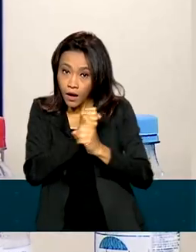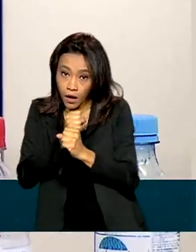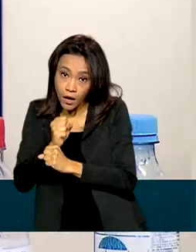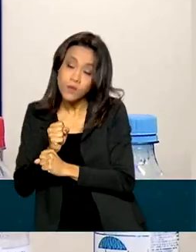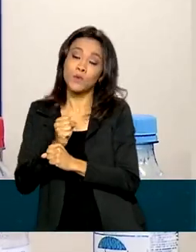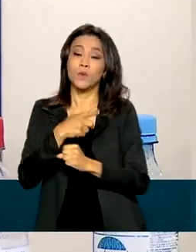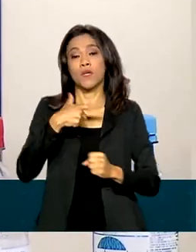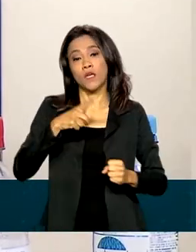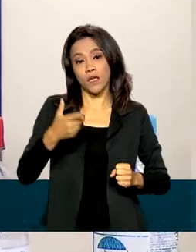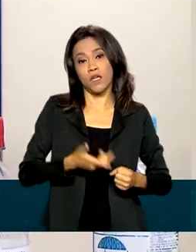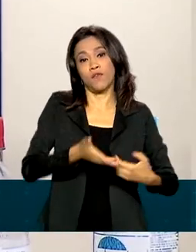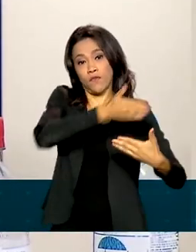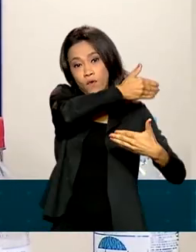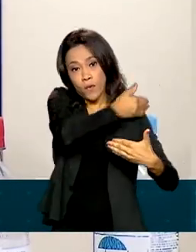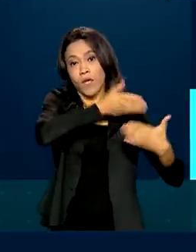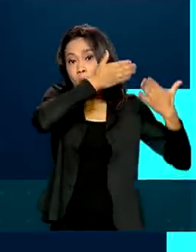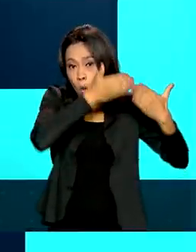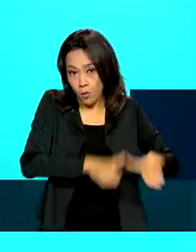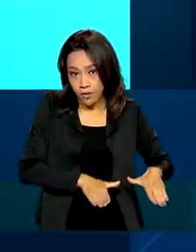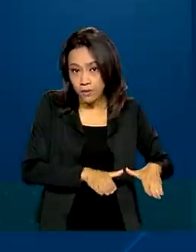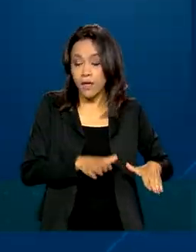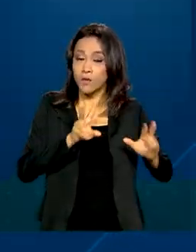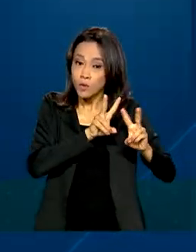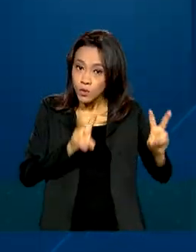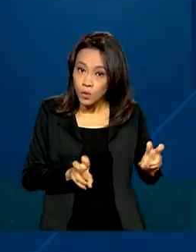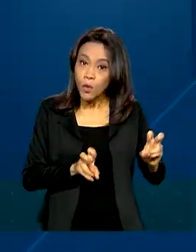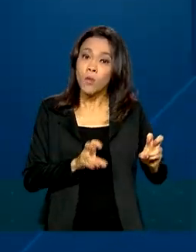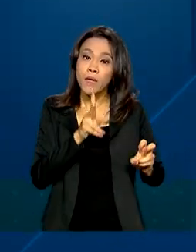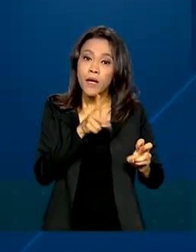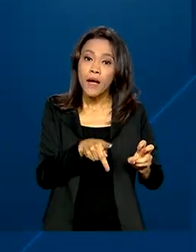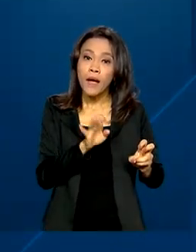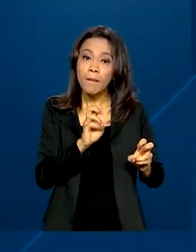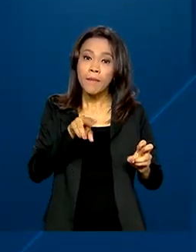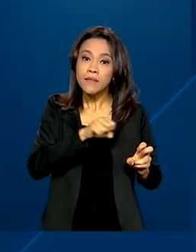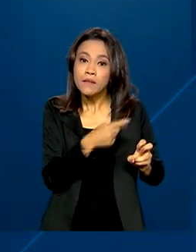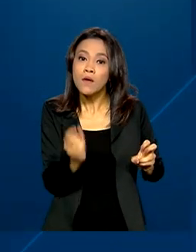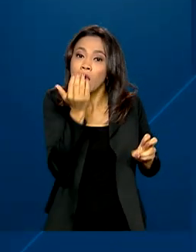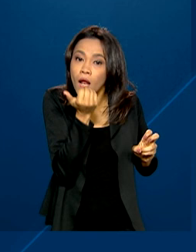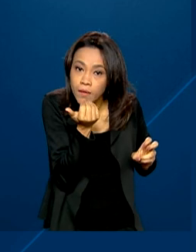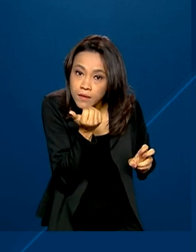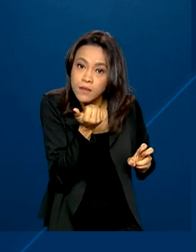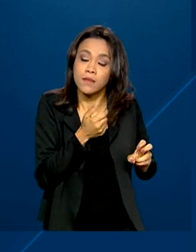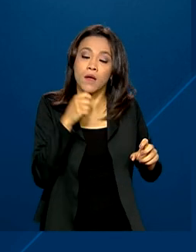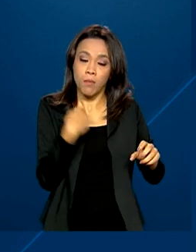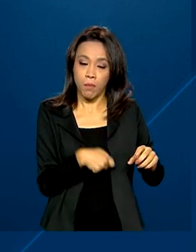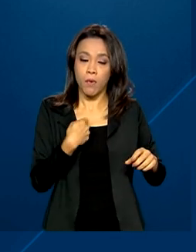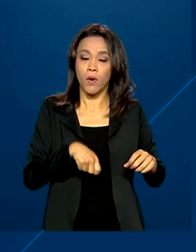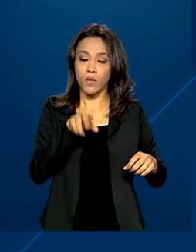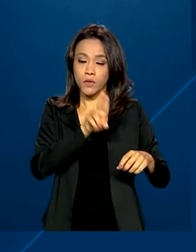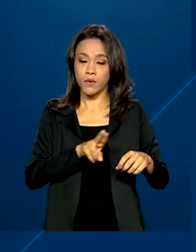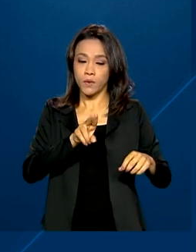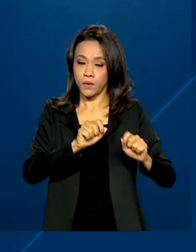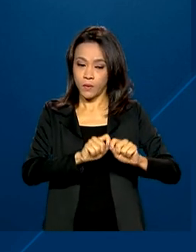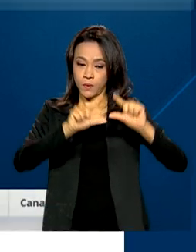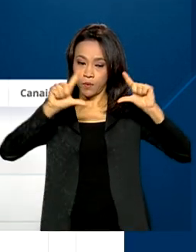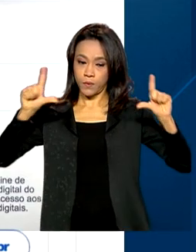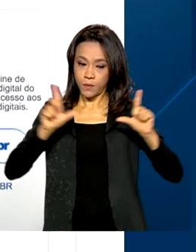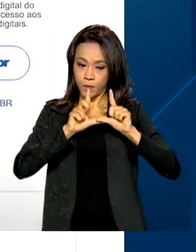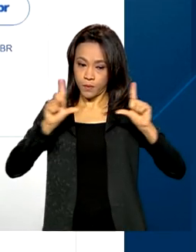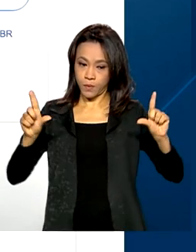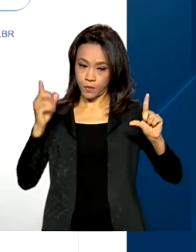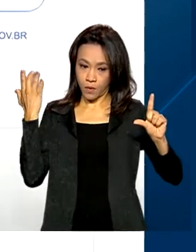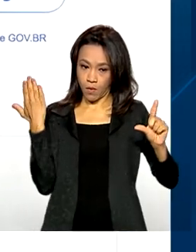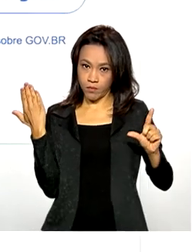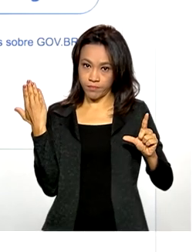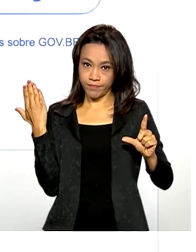imposto sobre pensão alimentícia. A declaração retificadora pode ser enviada por meio do programa gerador da declaração,